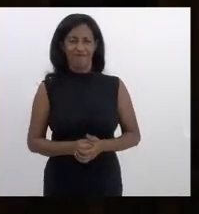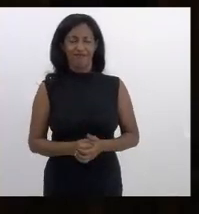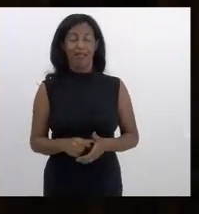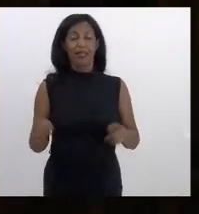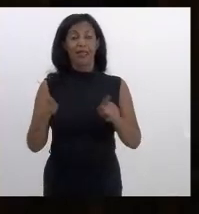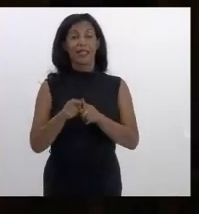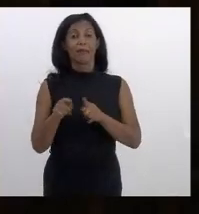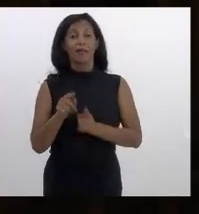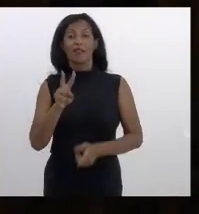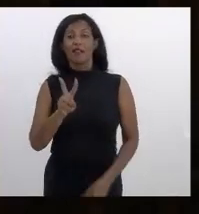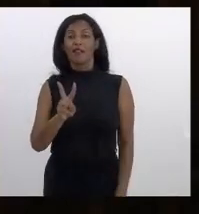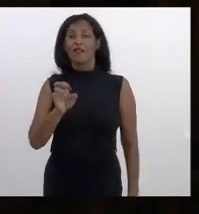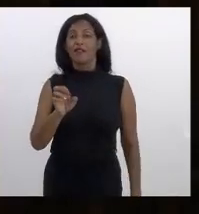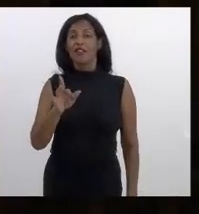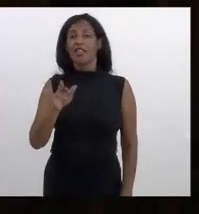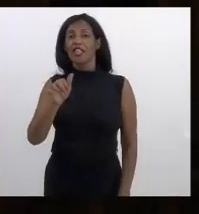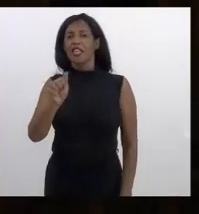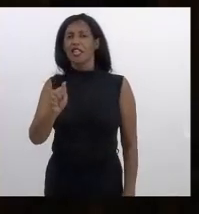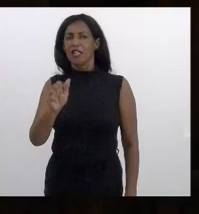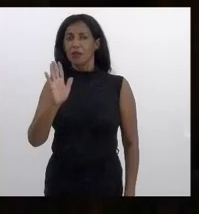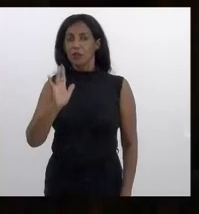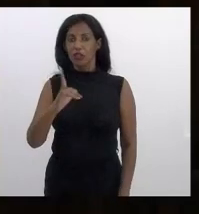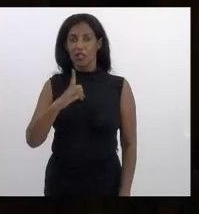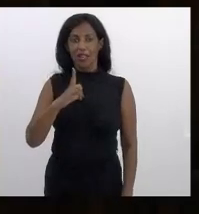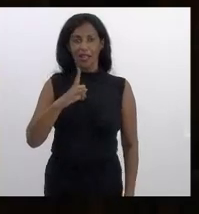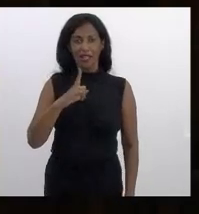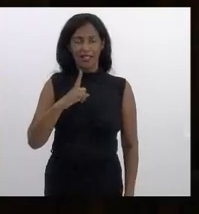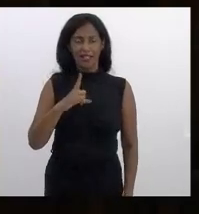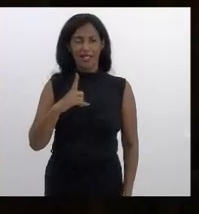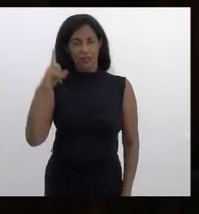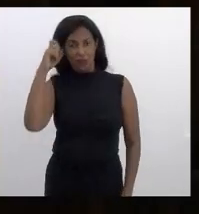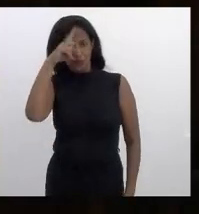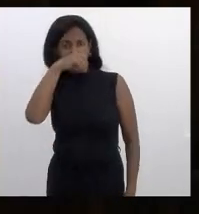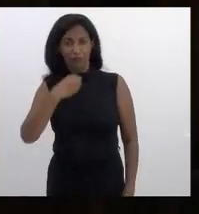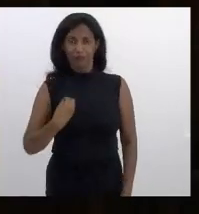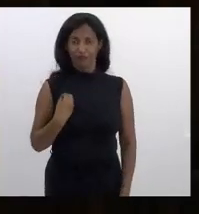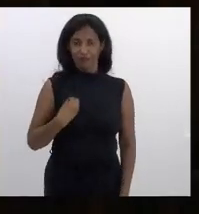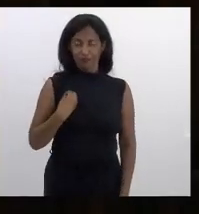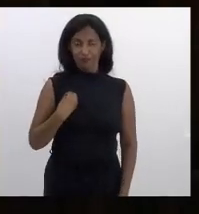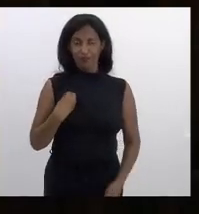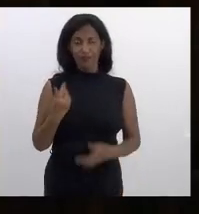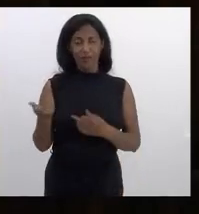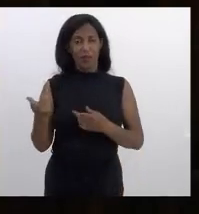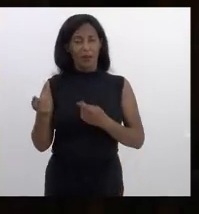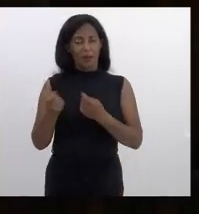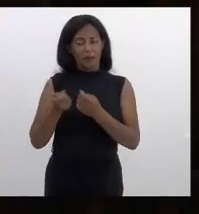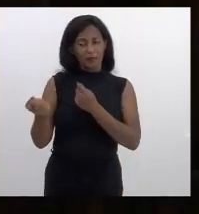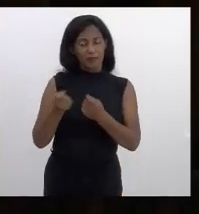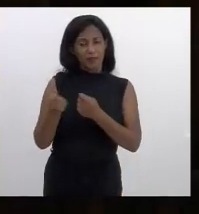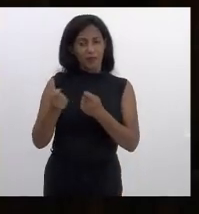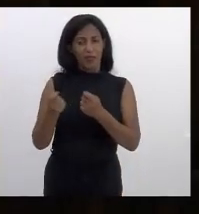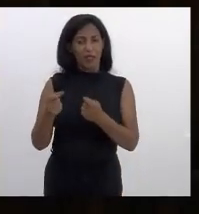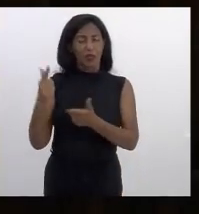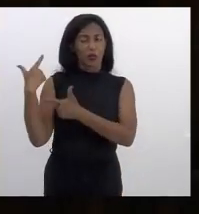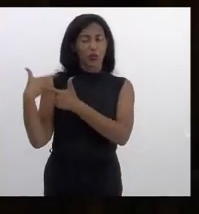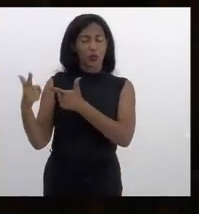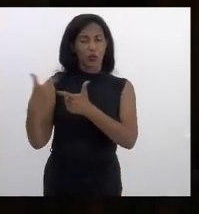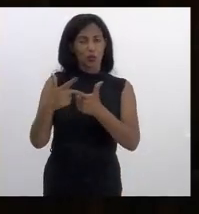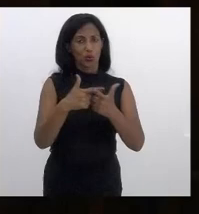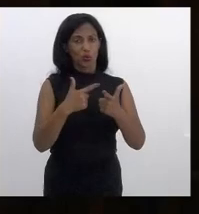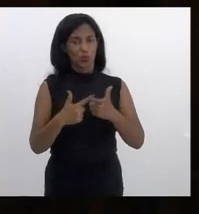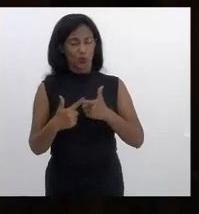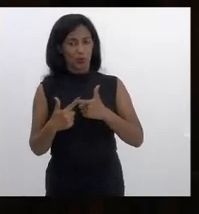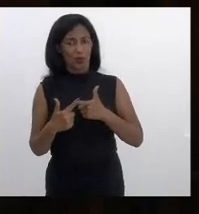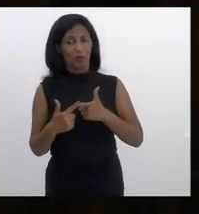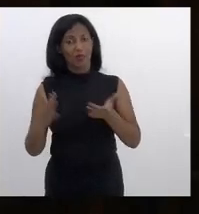veteranos que já tem o altíssimo custo aí para tentar sobreviver para manutenção das suas sequelas e